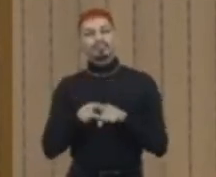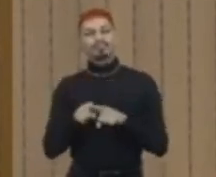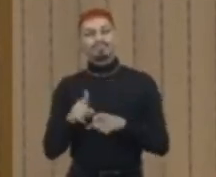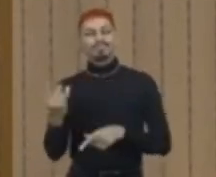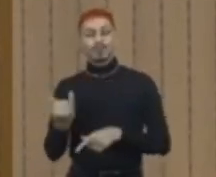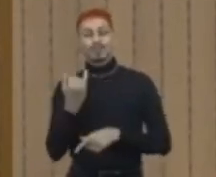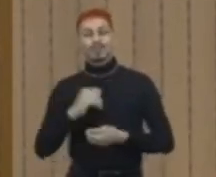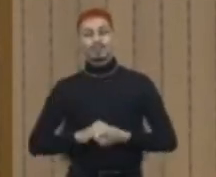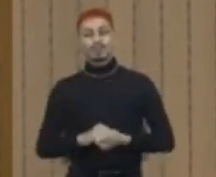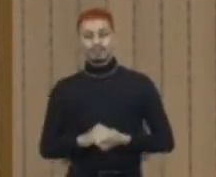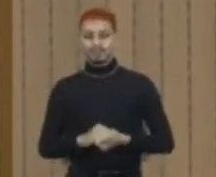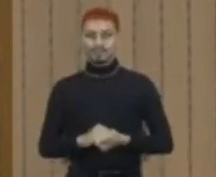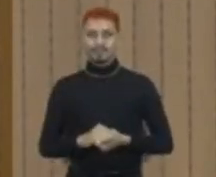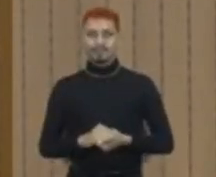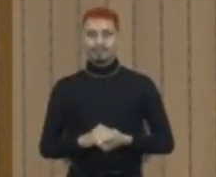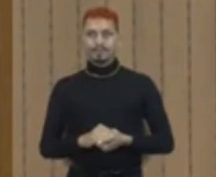gente precisa,